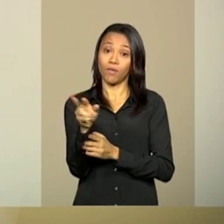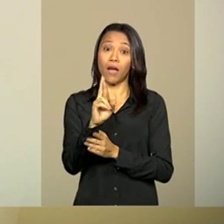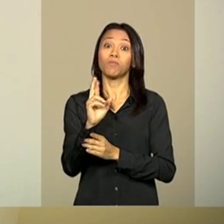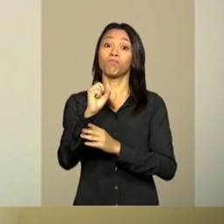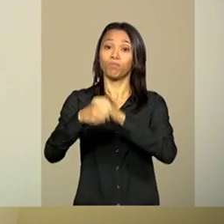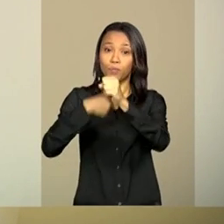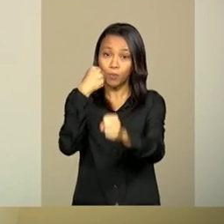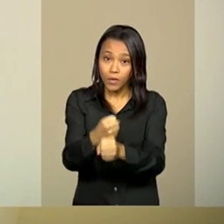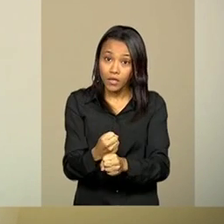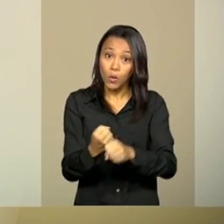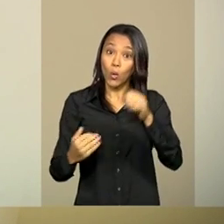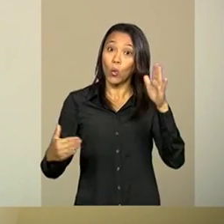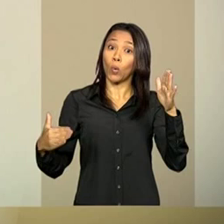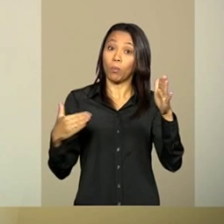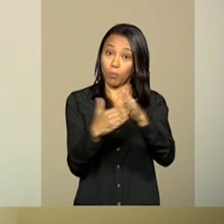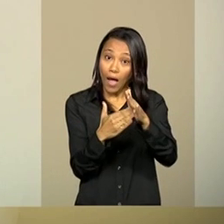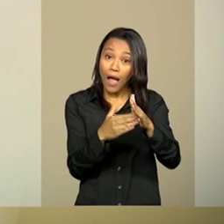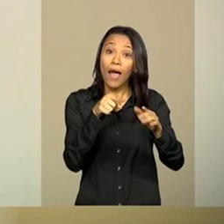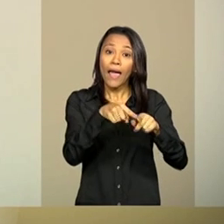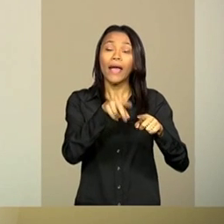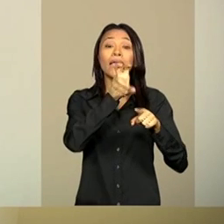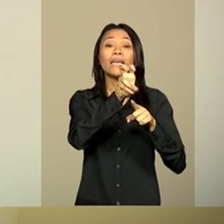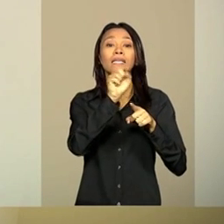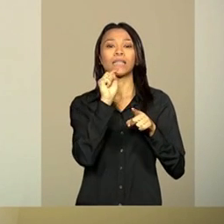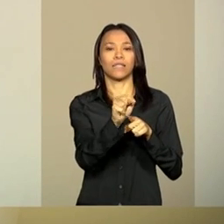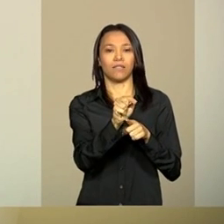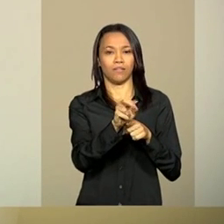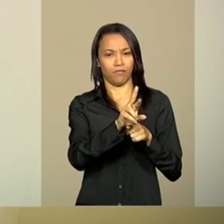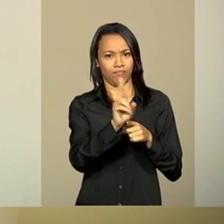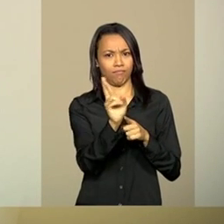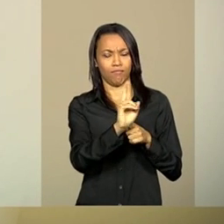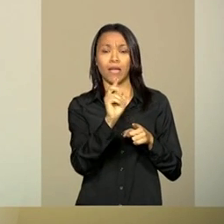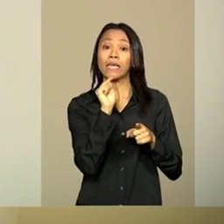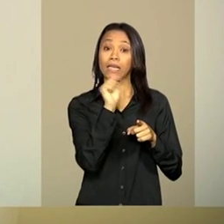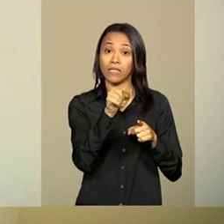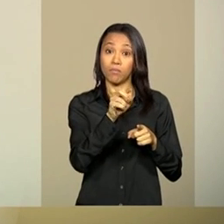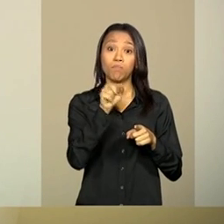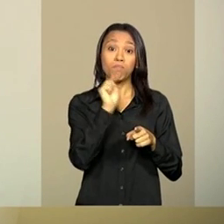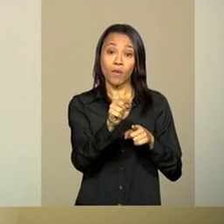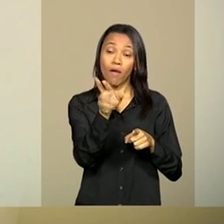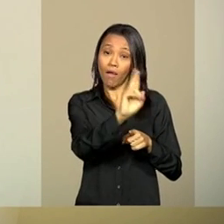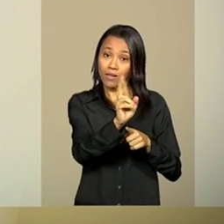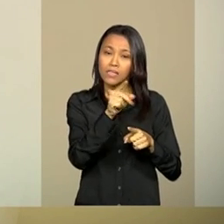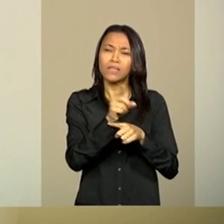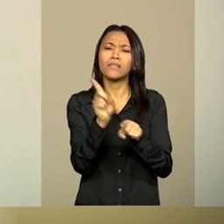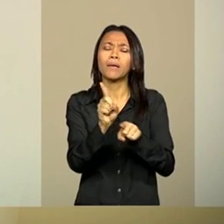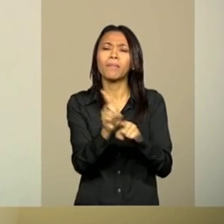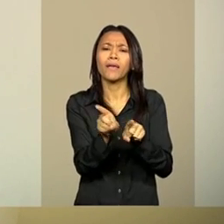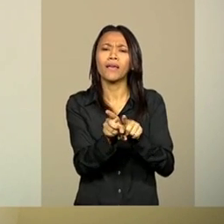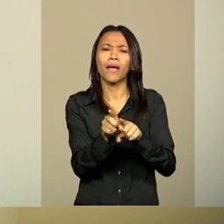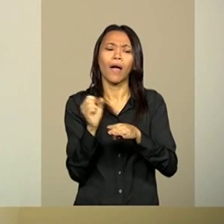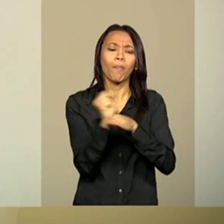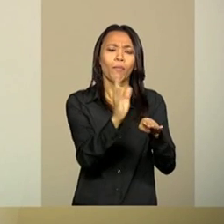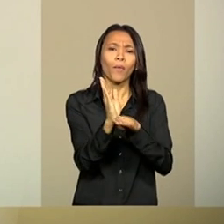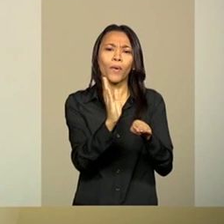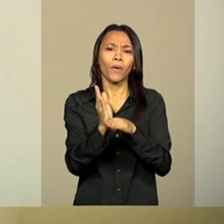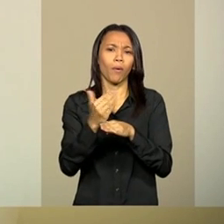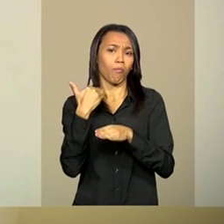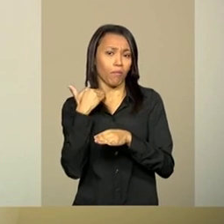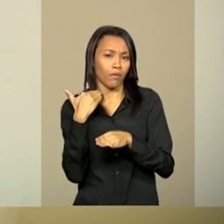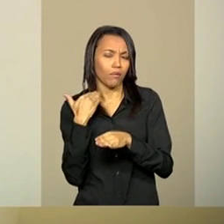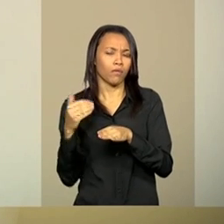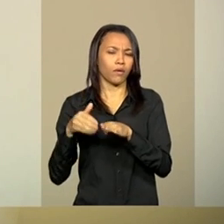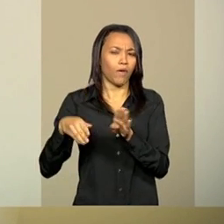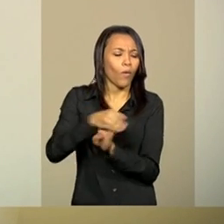ano o limite de financiamento é de 15 mil reais e o empreendedor ainda conta com o apoio de um agente de crédito que vai